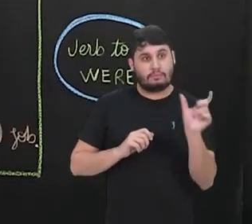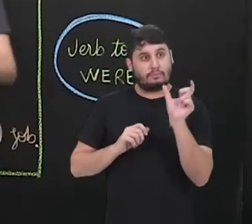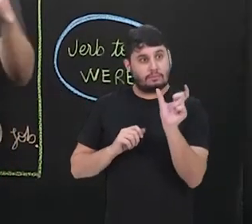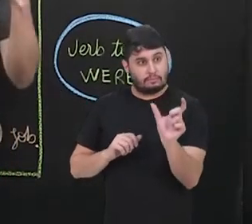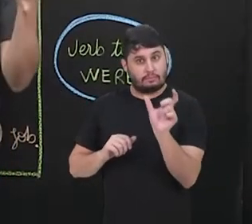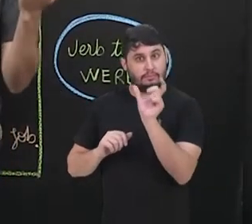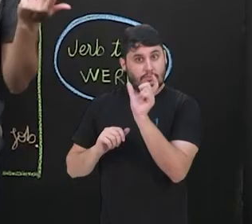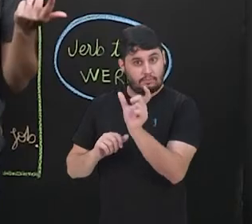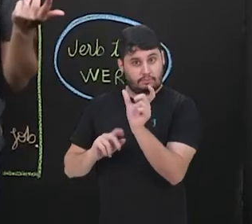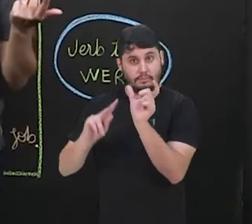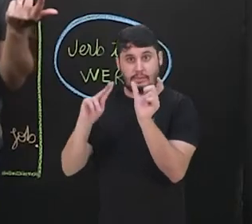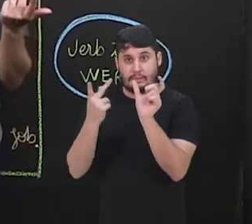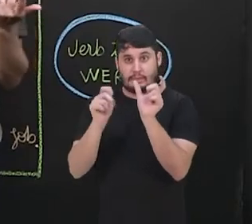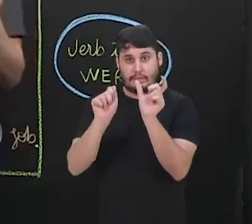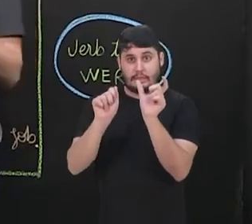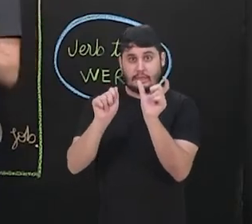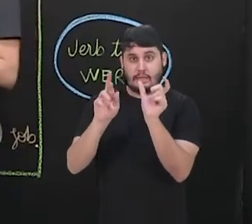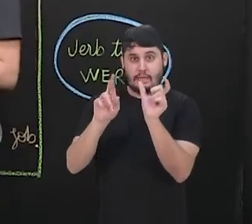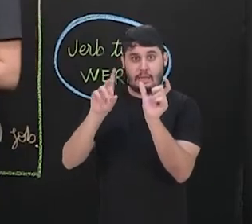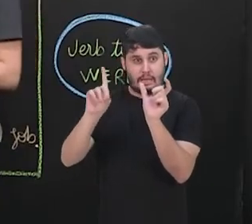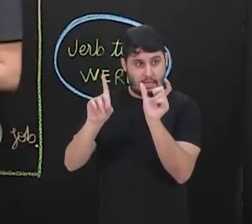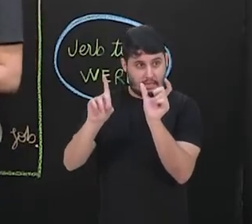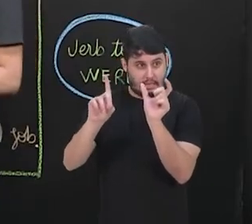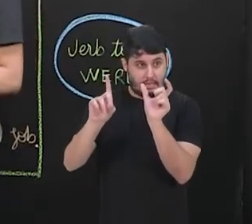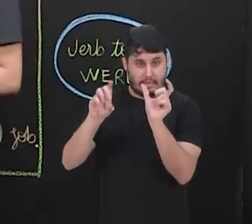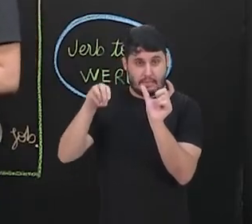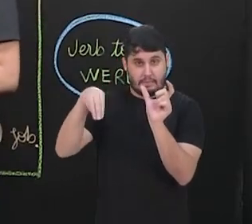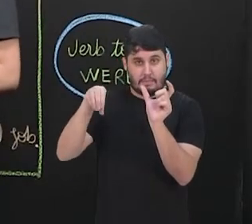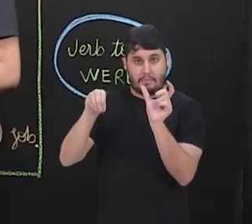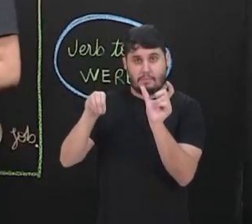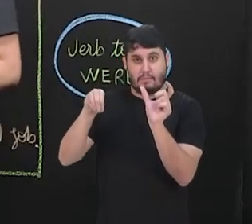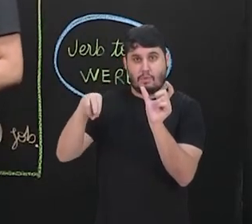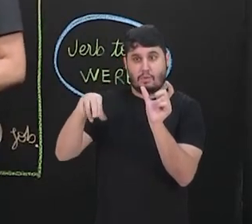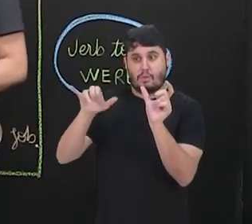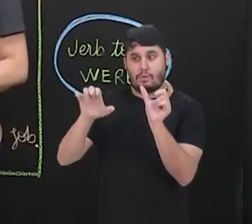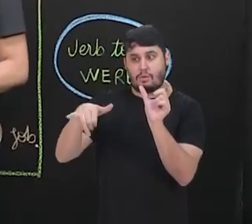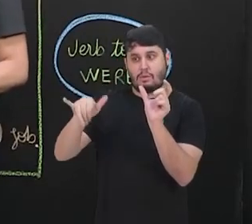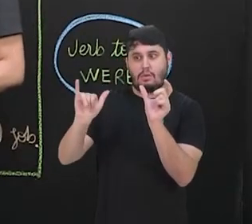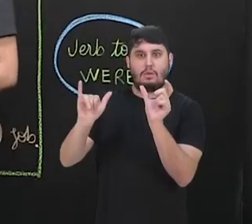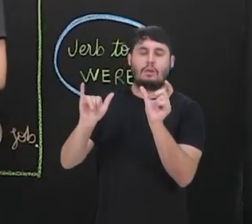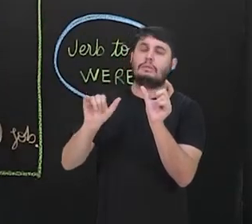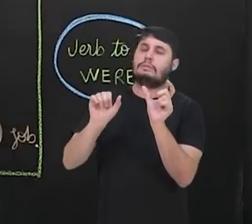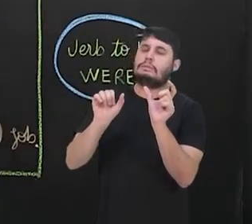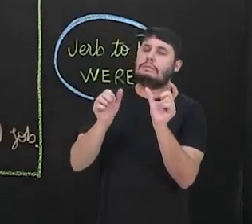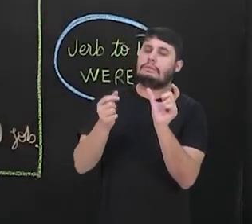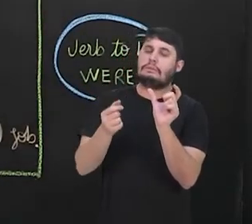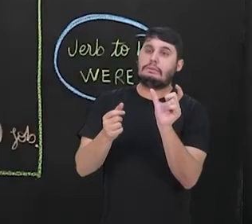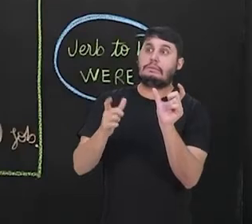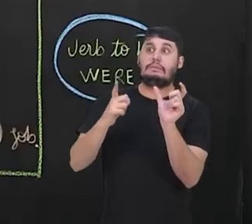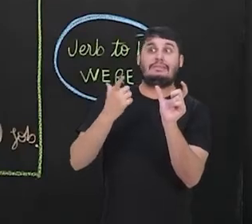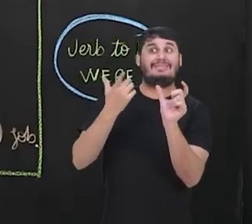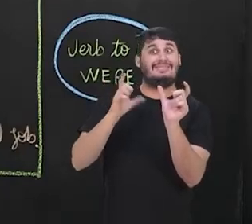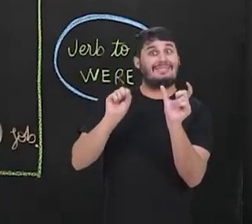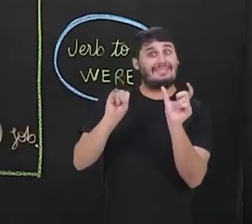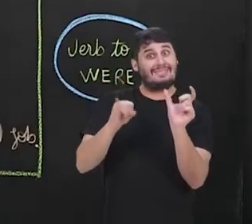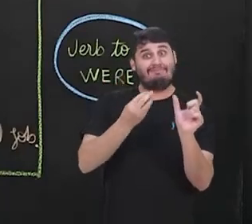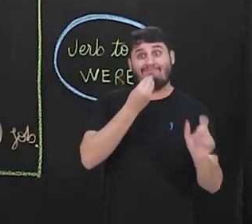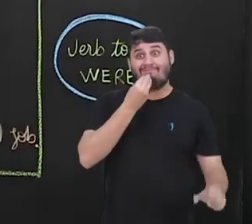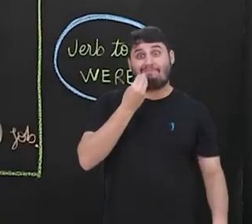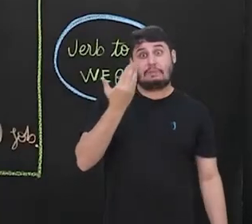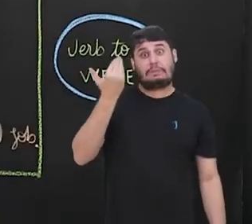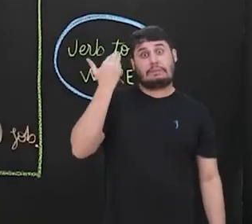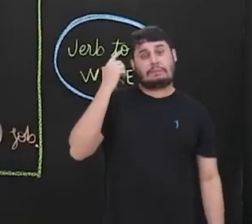eu tivesse dinheiro. If I had money. Novamente entra a minha pausa, a minha vírgula, e aí eu completo o que eu